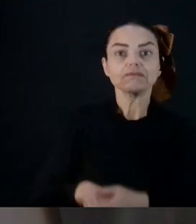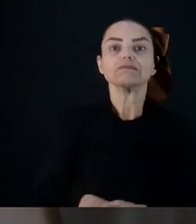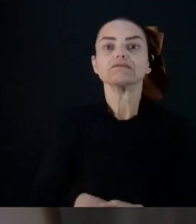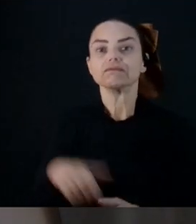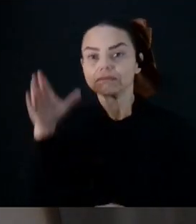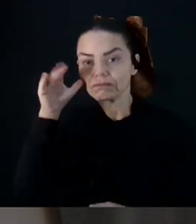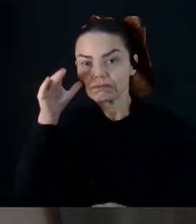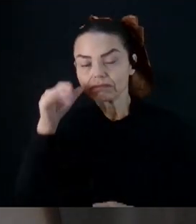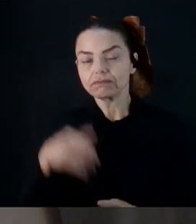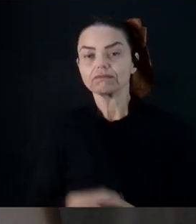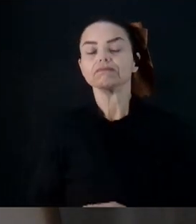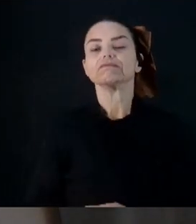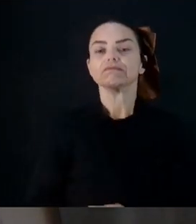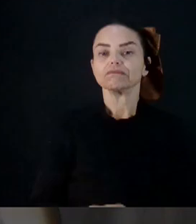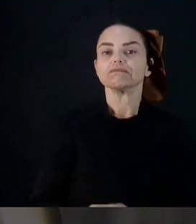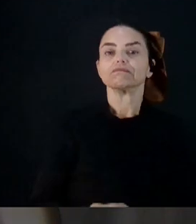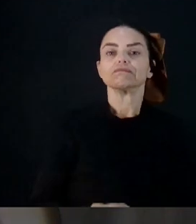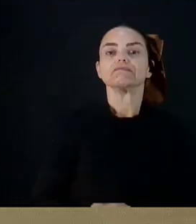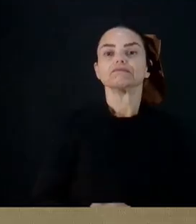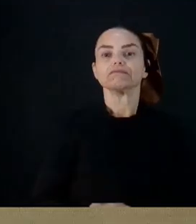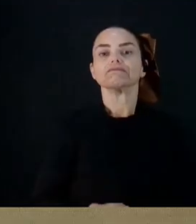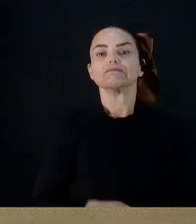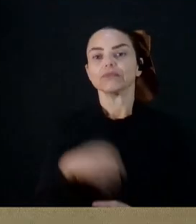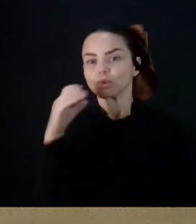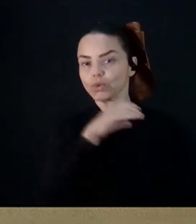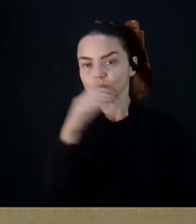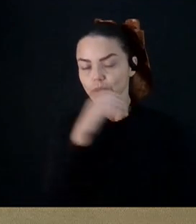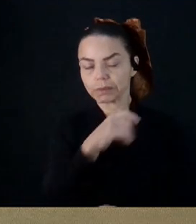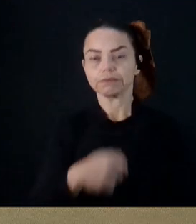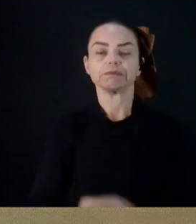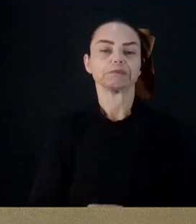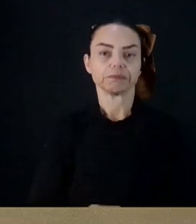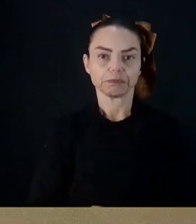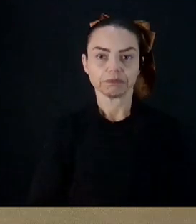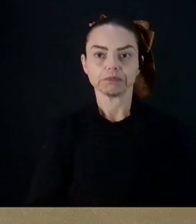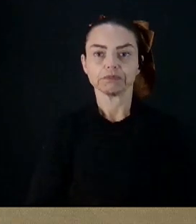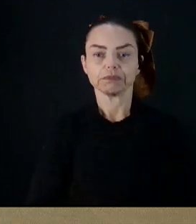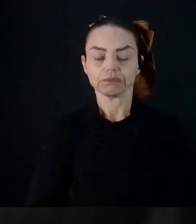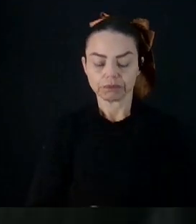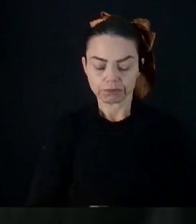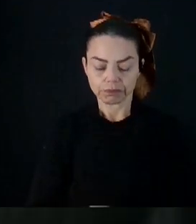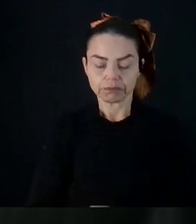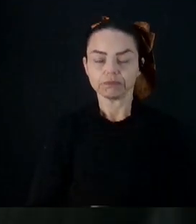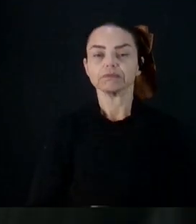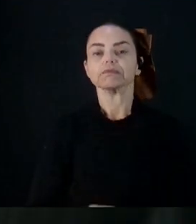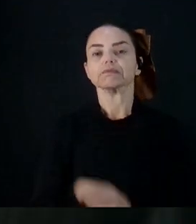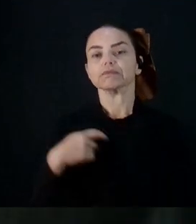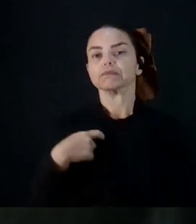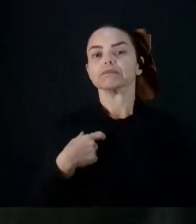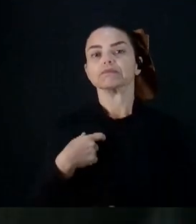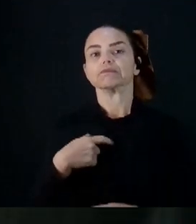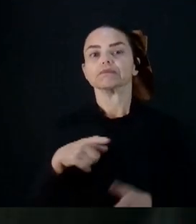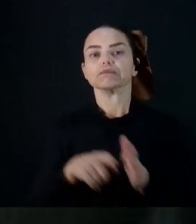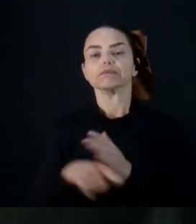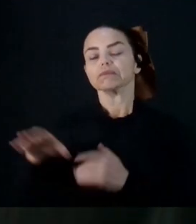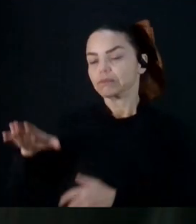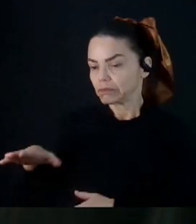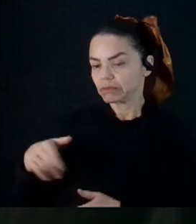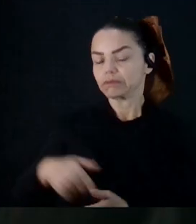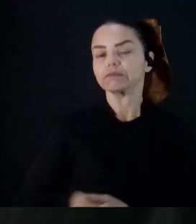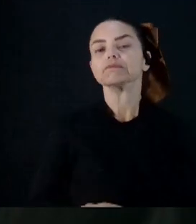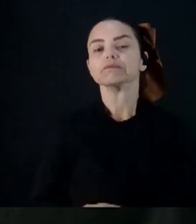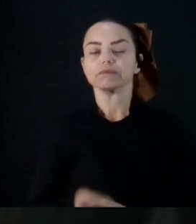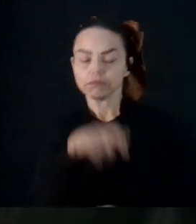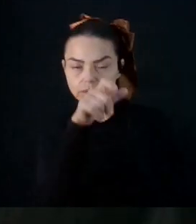Passou, né? A intensidade e a frequência, né? Intensidade e frequência. Que essa criança, esse indivíduo,